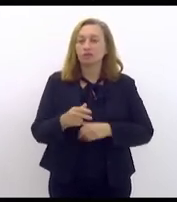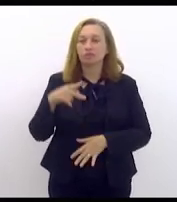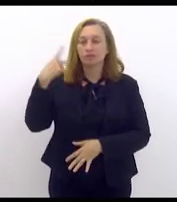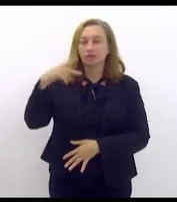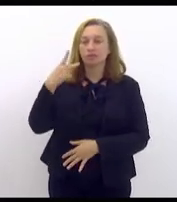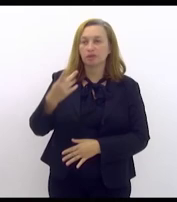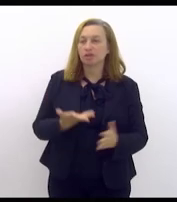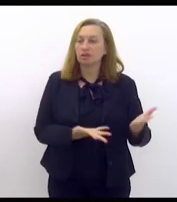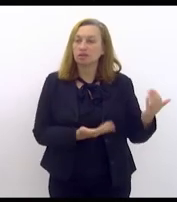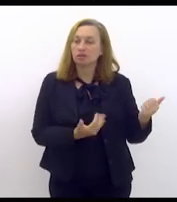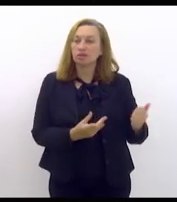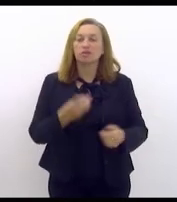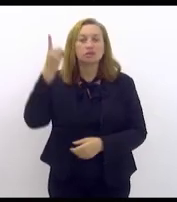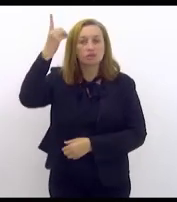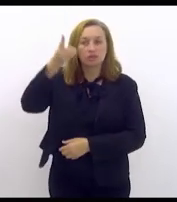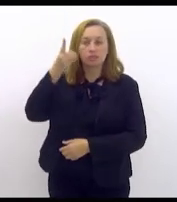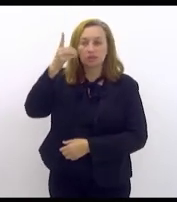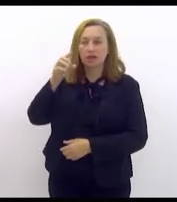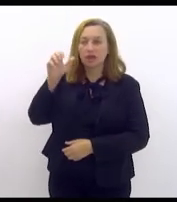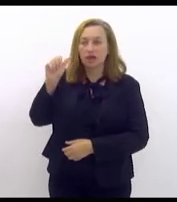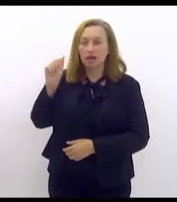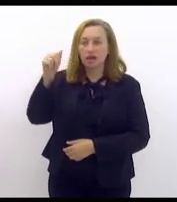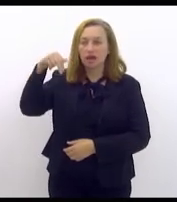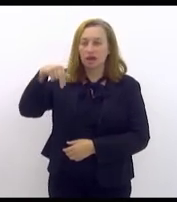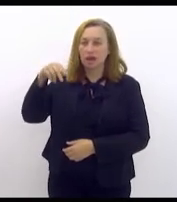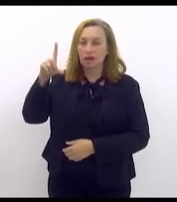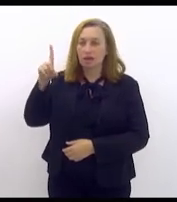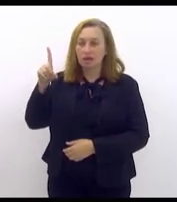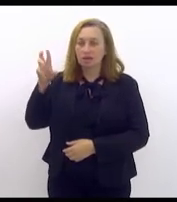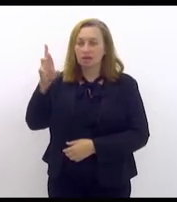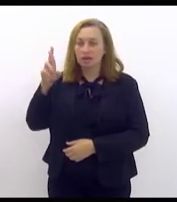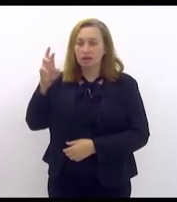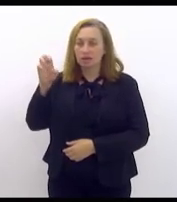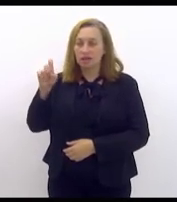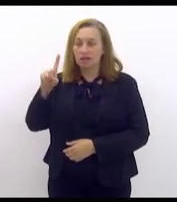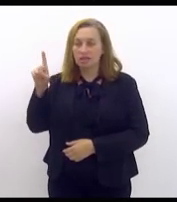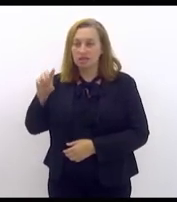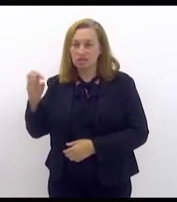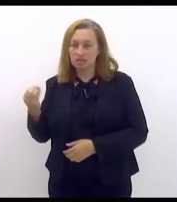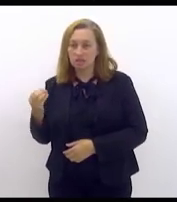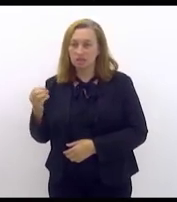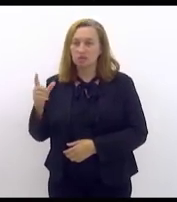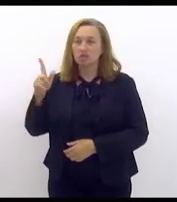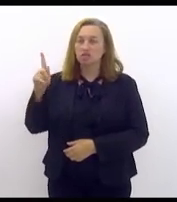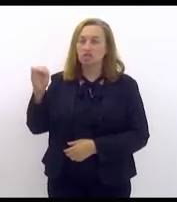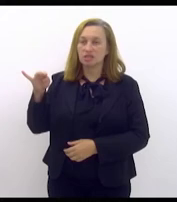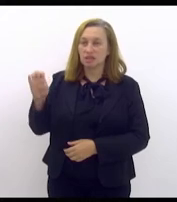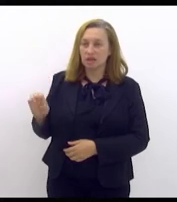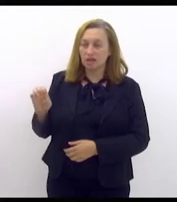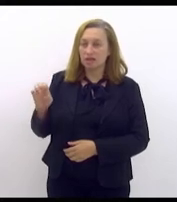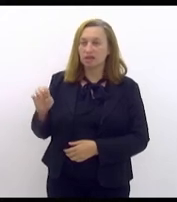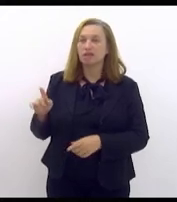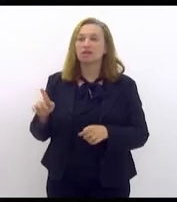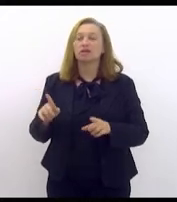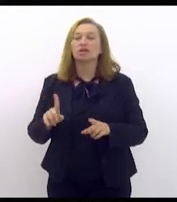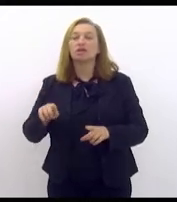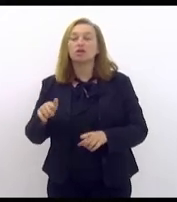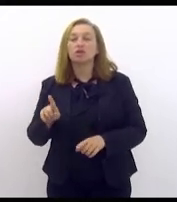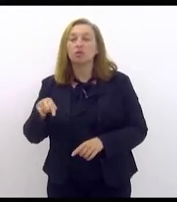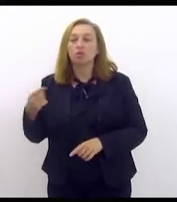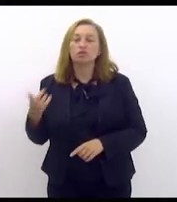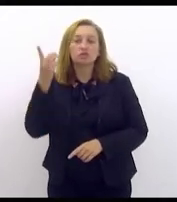também com os deputados Andrezinho Siciliano, Gisele Monteiro, Filipinho Ravis, e... Uma